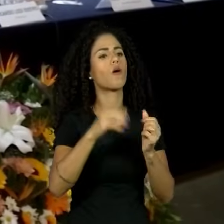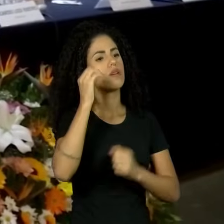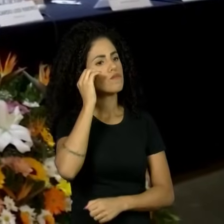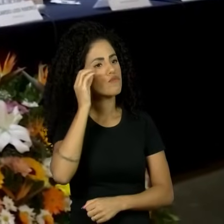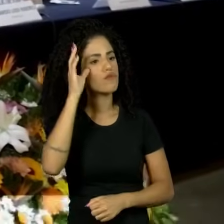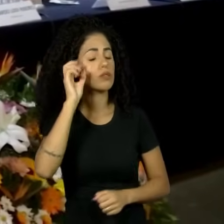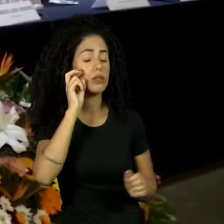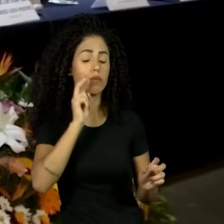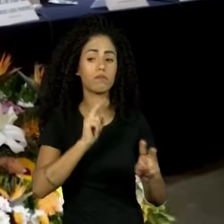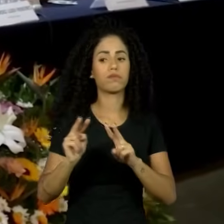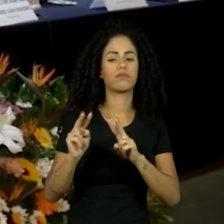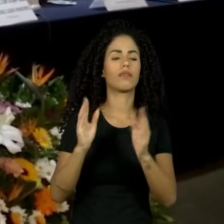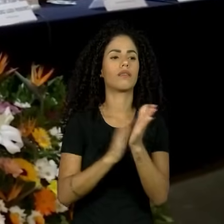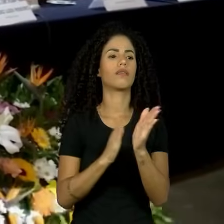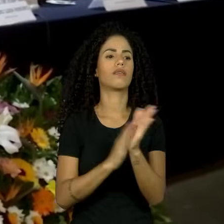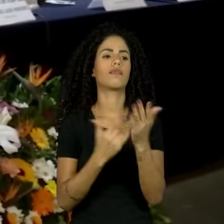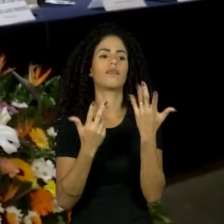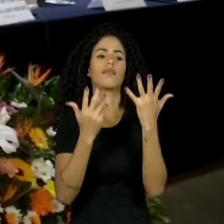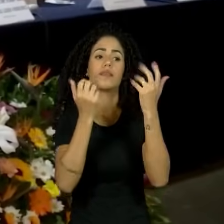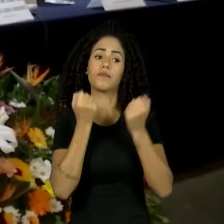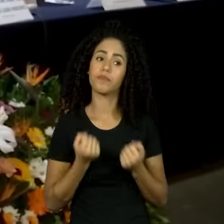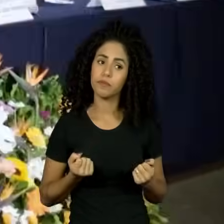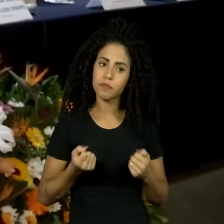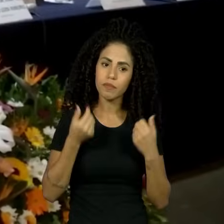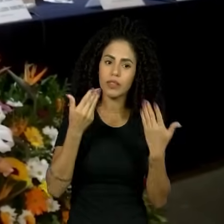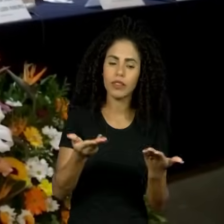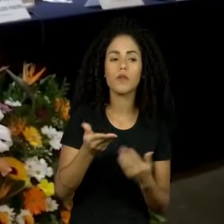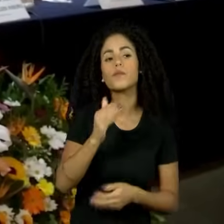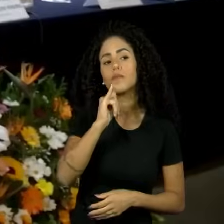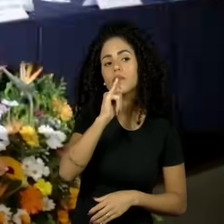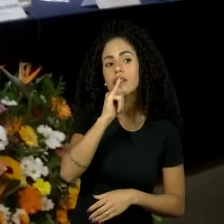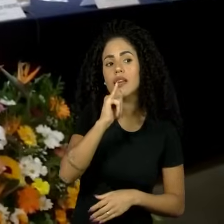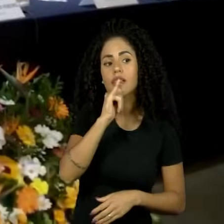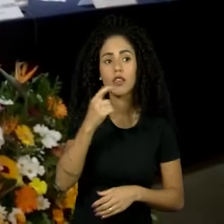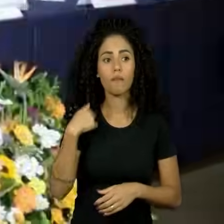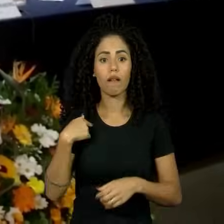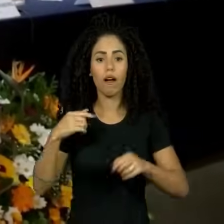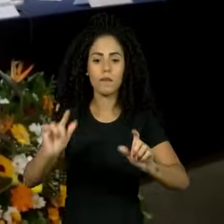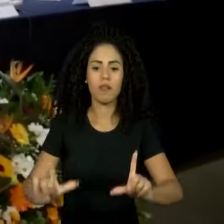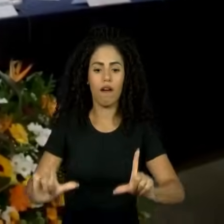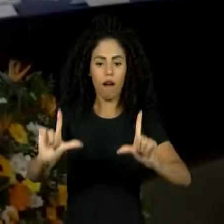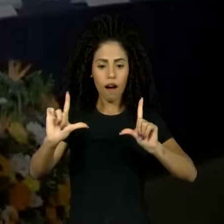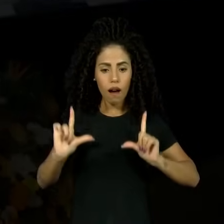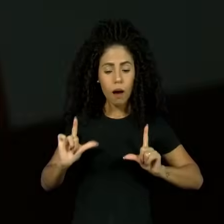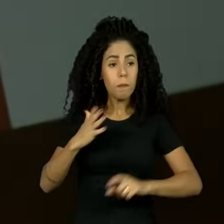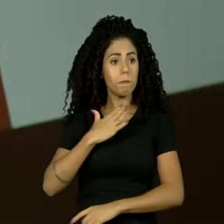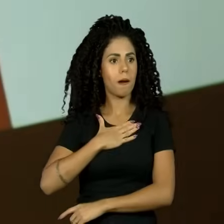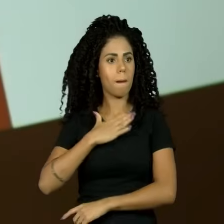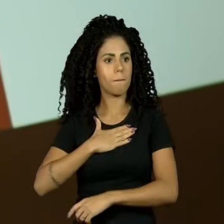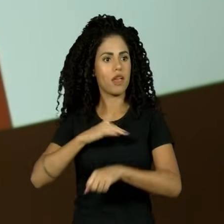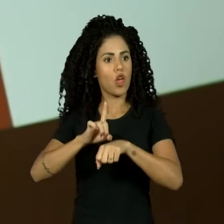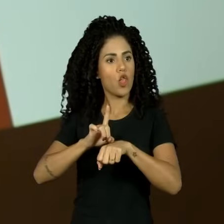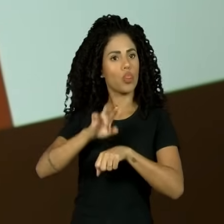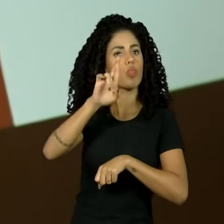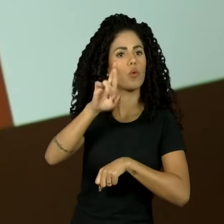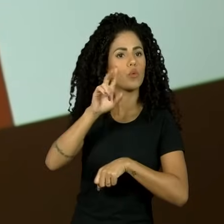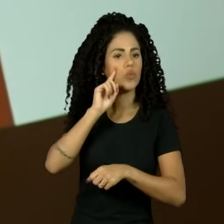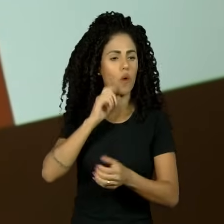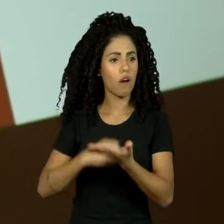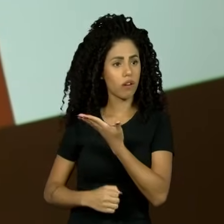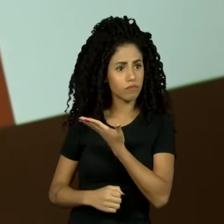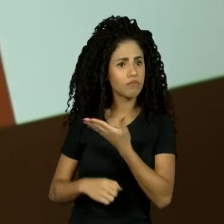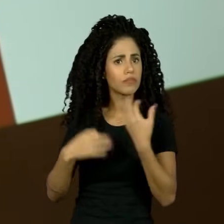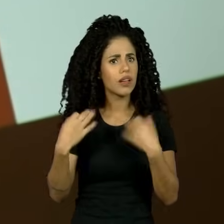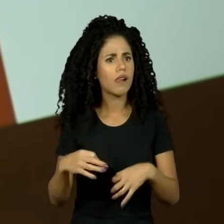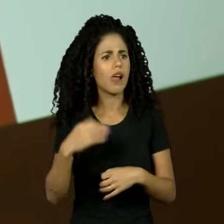como intelectual. Então, quando por exemplo, eu recebo um título de doutor honoris causa de